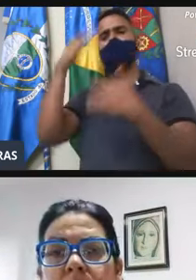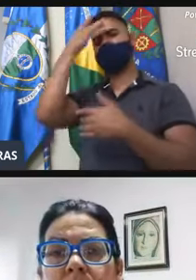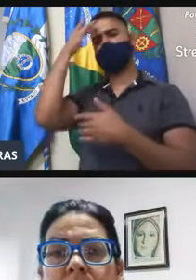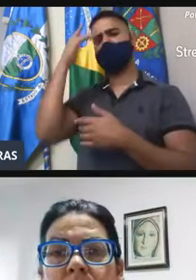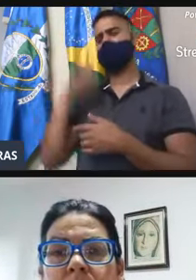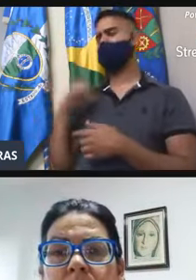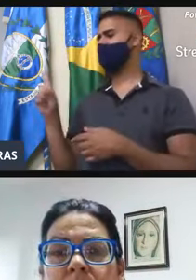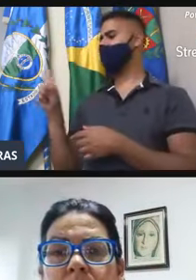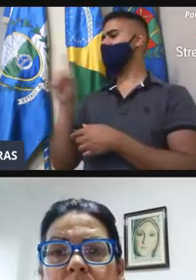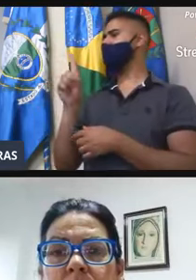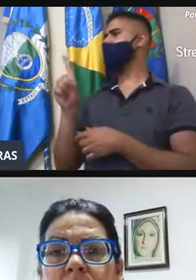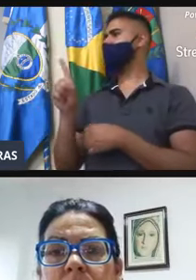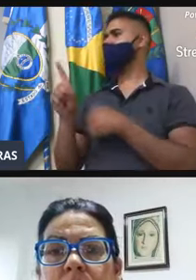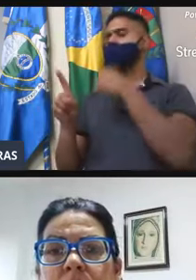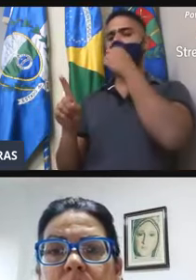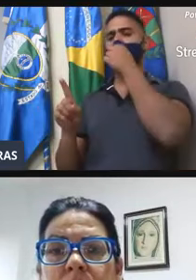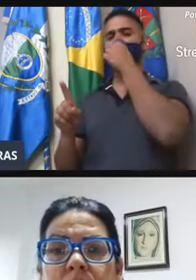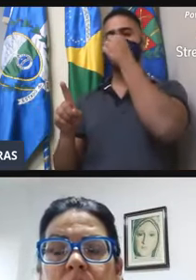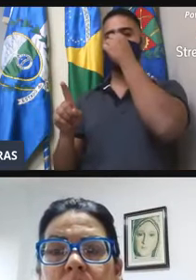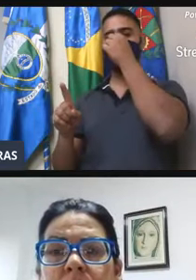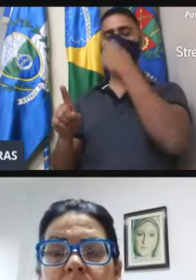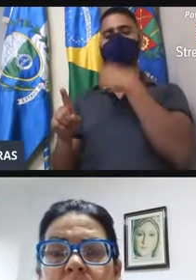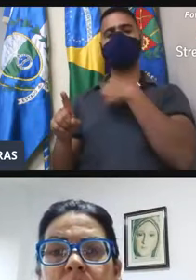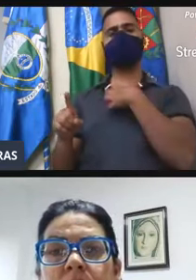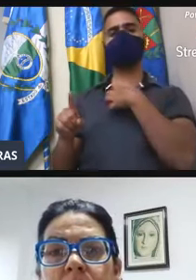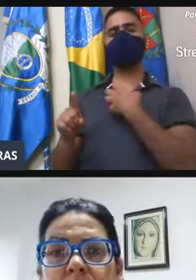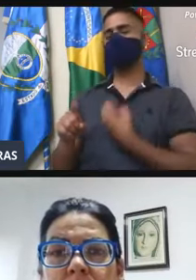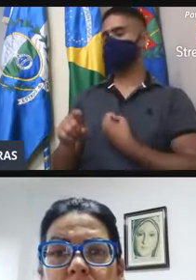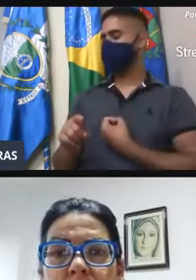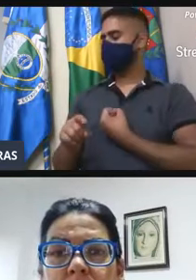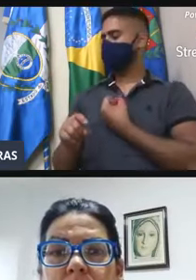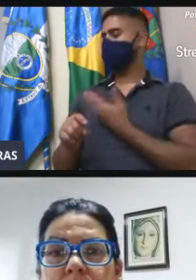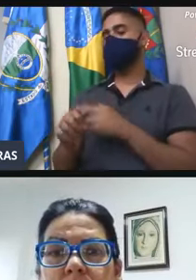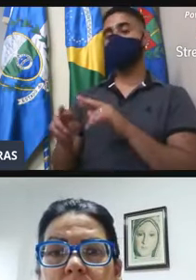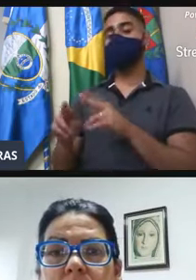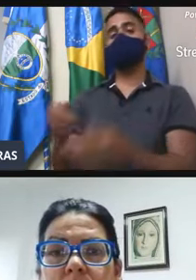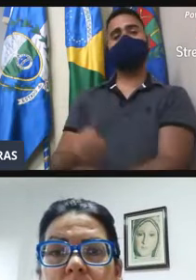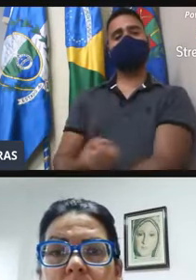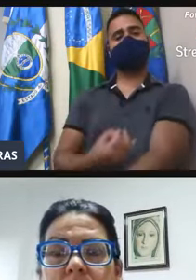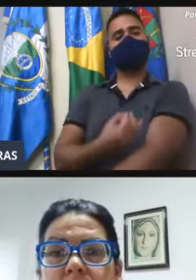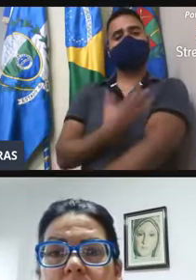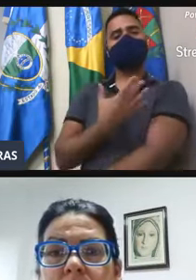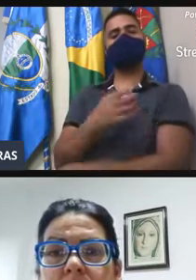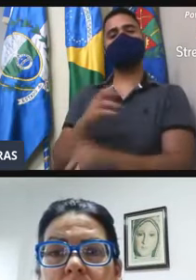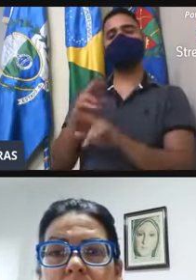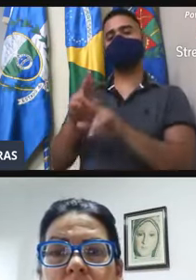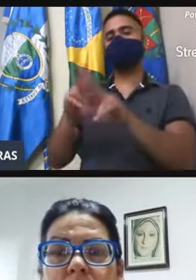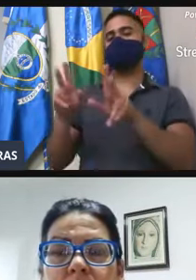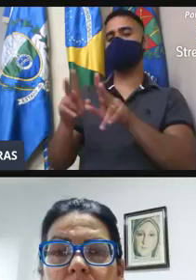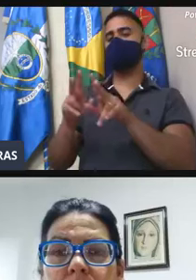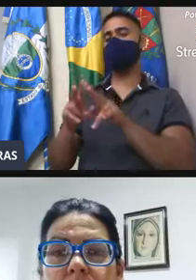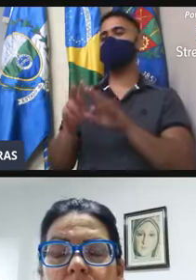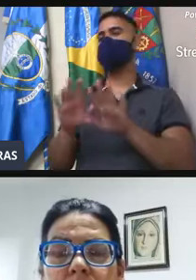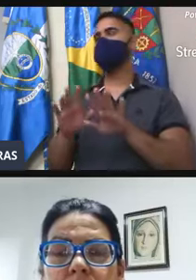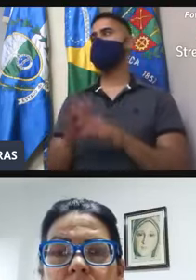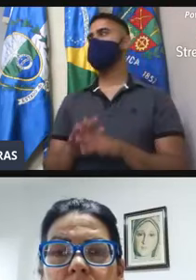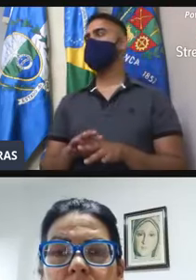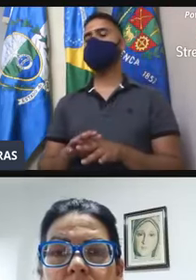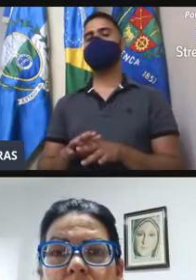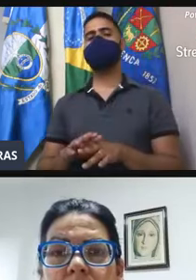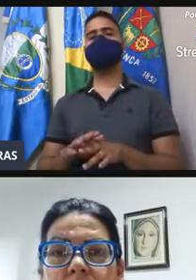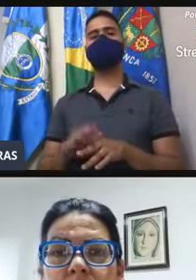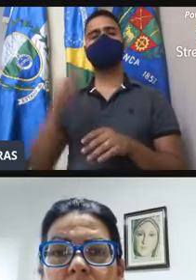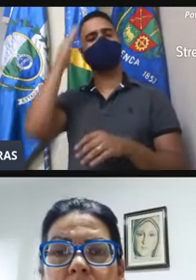chegou, talvez tenha sentido assim uma emoção diferente, sim, mas na condução dos trabalhos e vendo